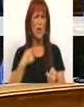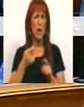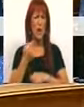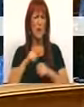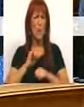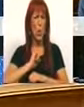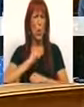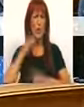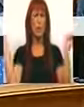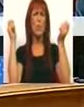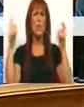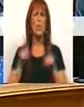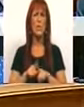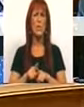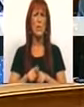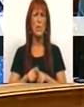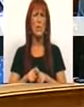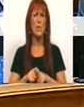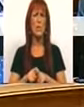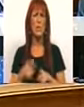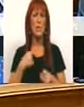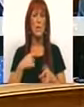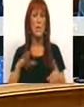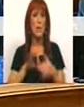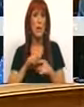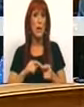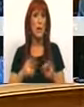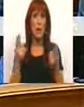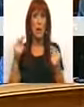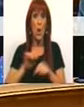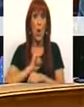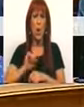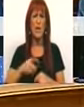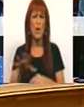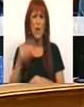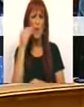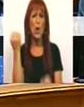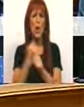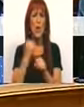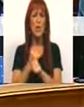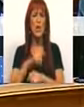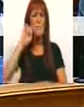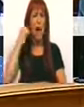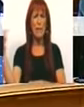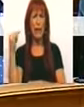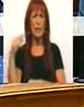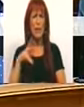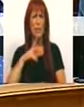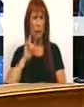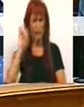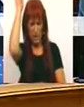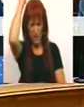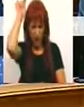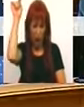grandes quanto luís nós não vamos nunca geramos vender contra essa forma de agir que afeta negativamente portugal